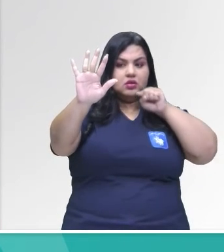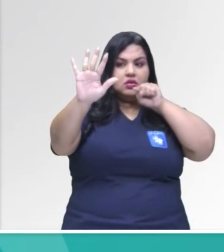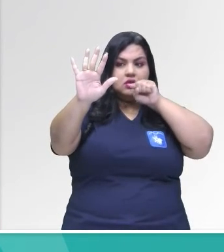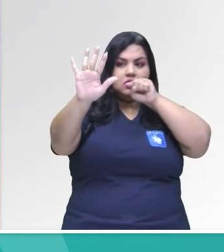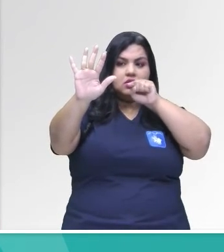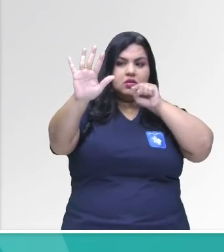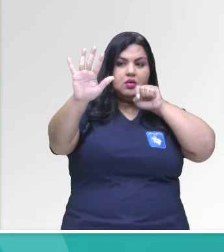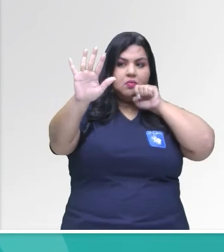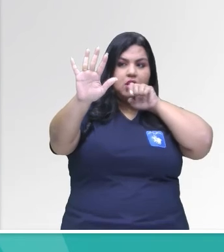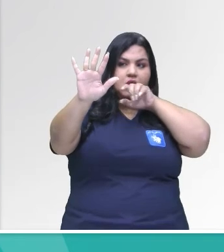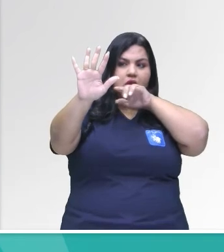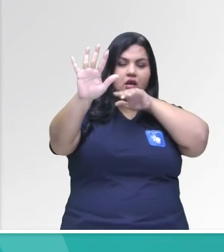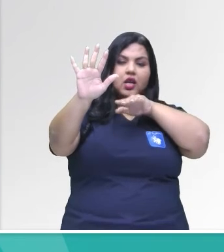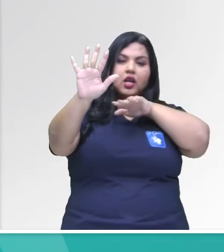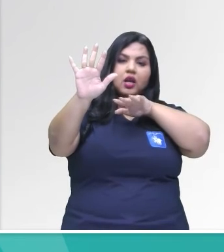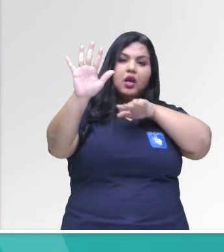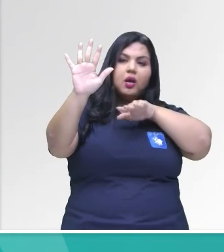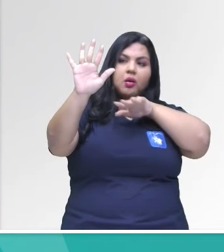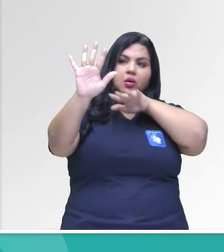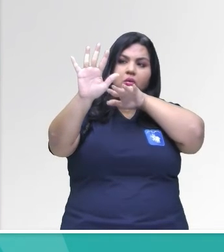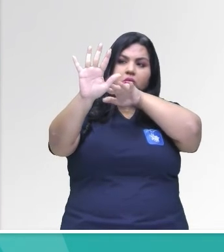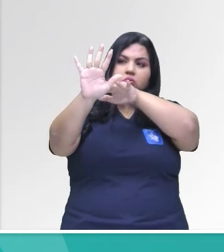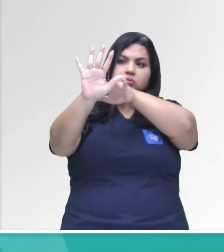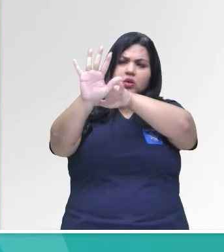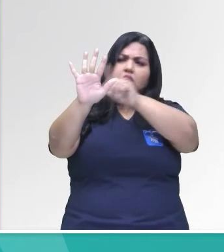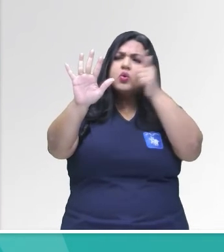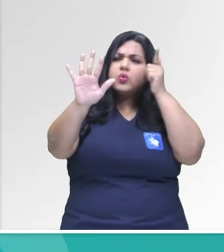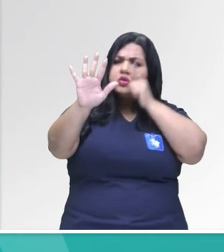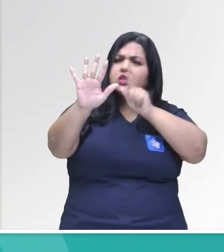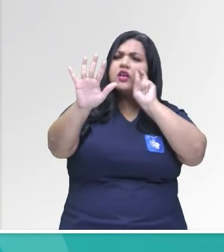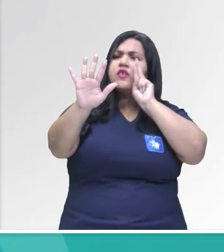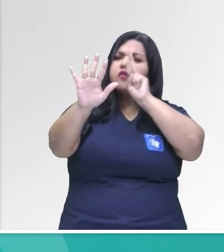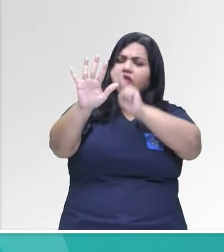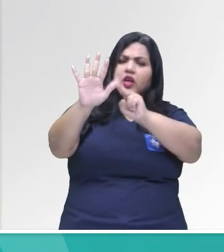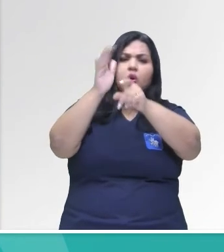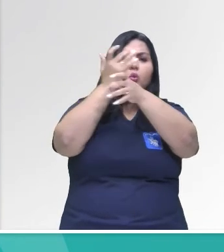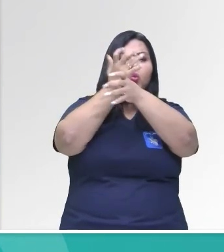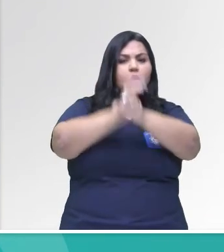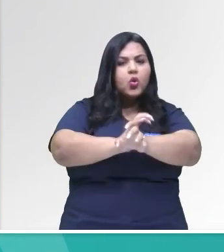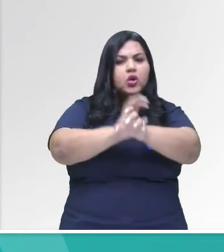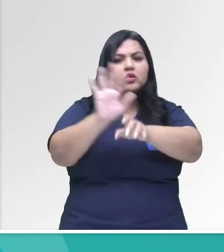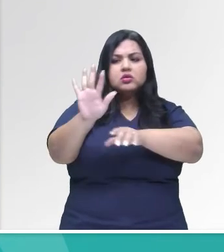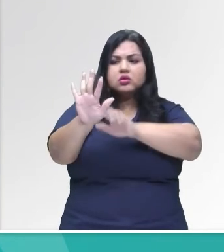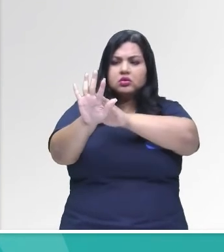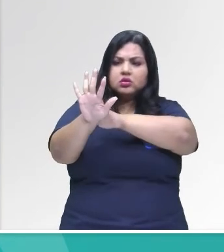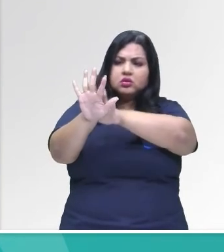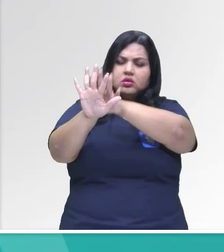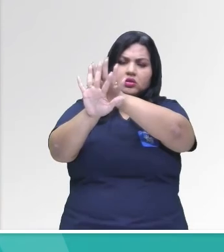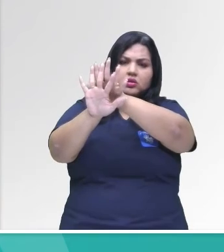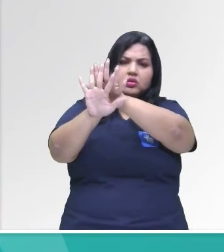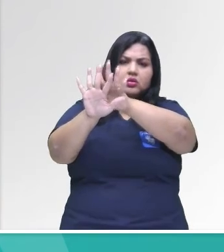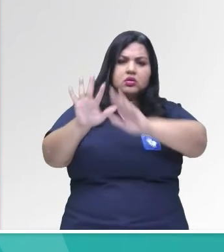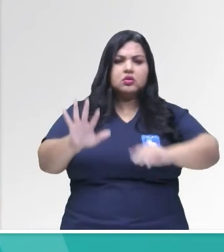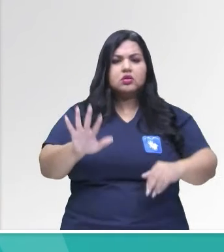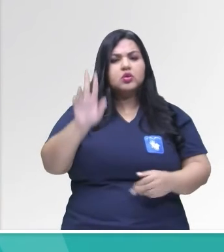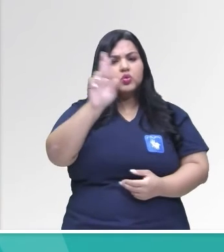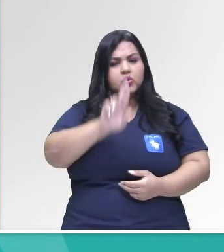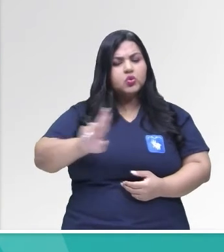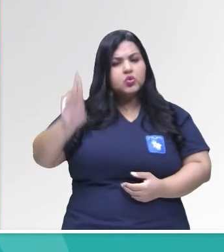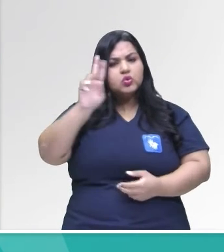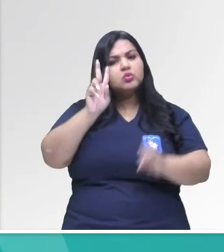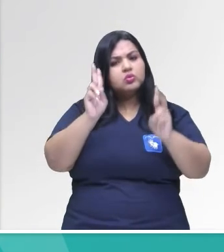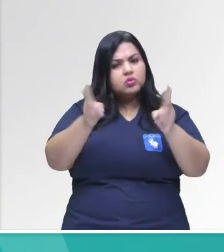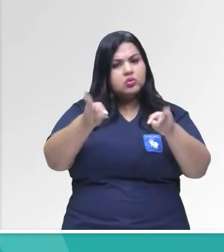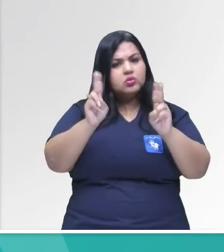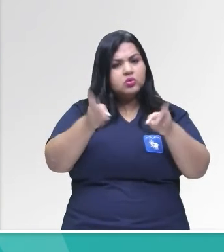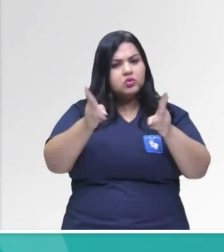ele conseguia ver os ossos das mãos dele. E daí, nossa, isso daí é algo que é muito utilizado mesmo